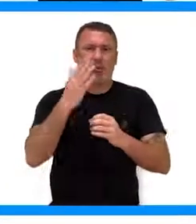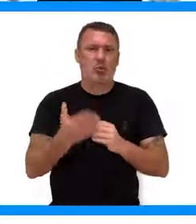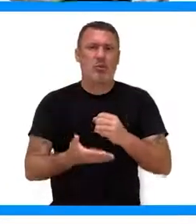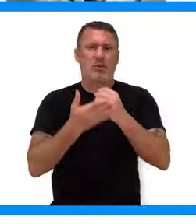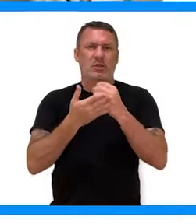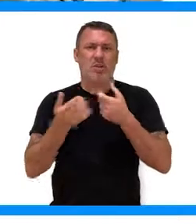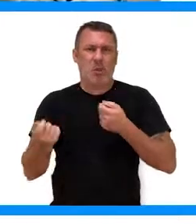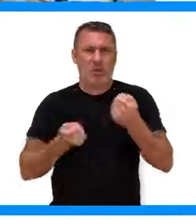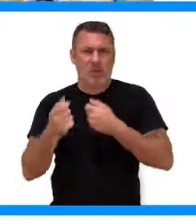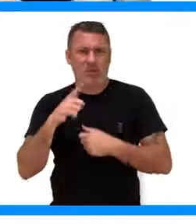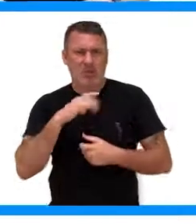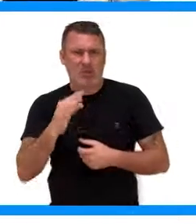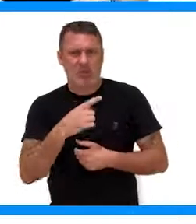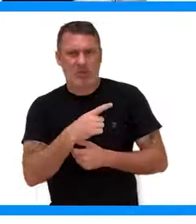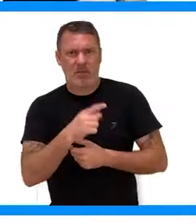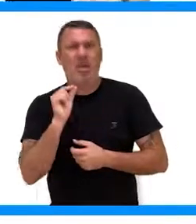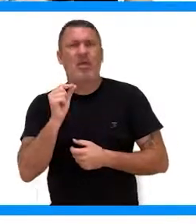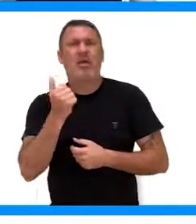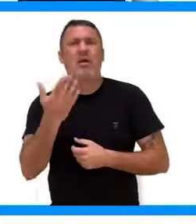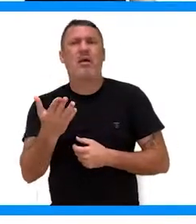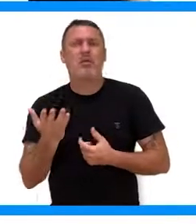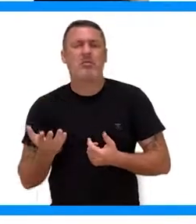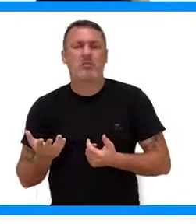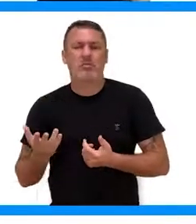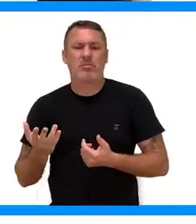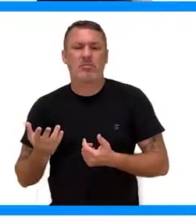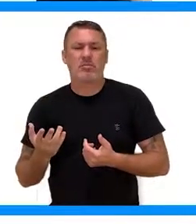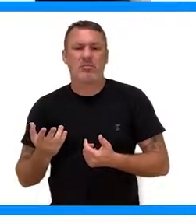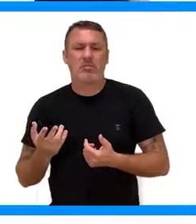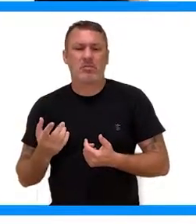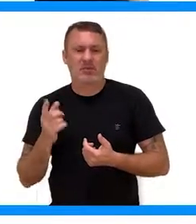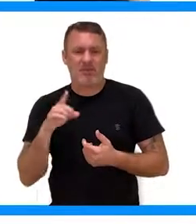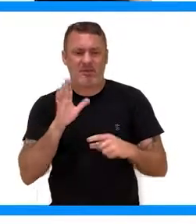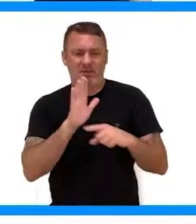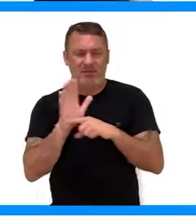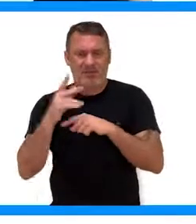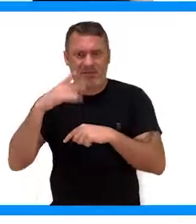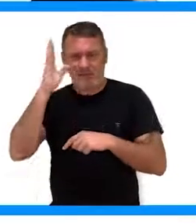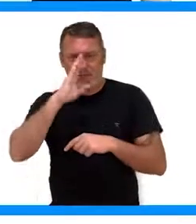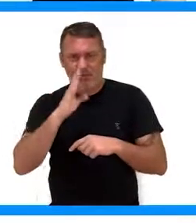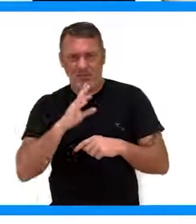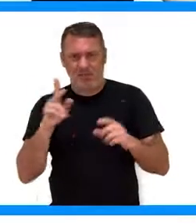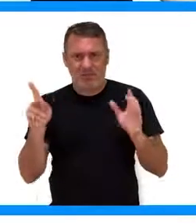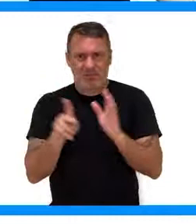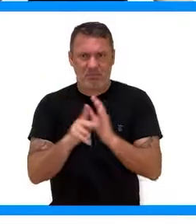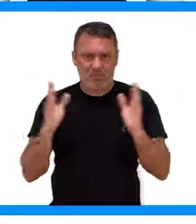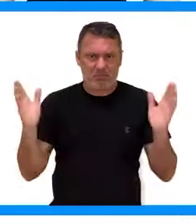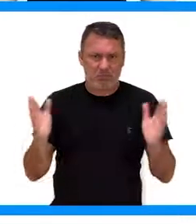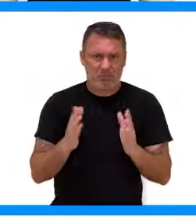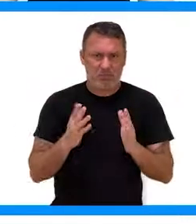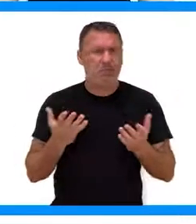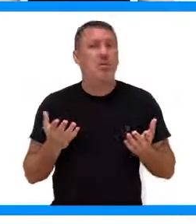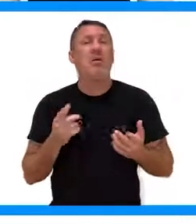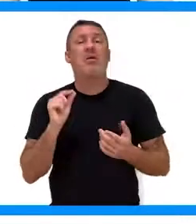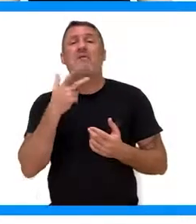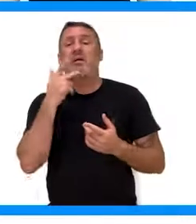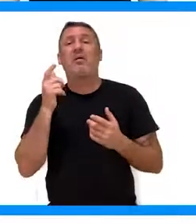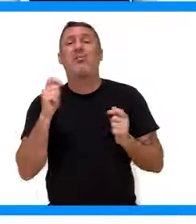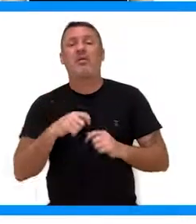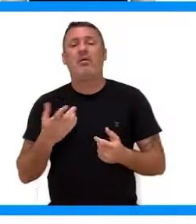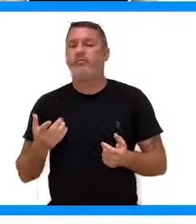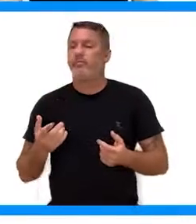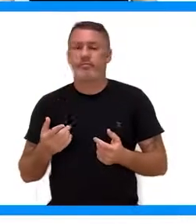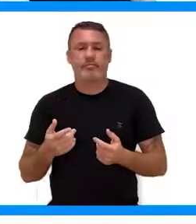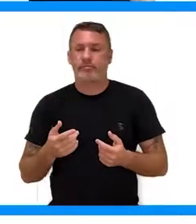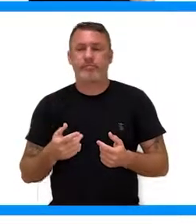existe um princípio de sustentabilidade sendo atendido aqui a partir desses subsídios do governo para grandes propriedades latifundiárias, por exemplo?